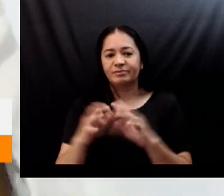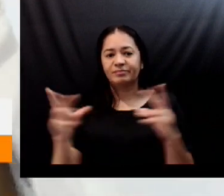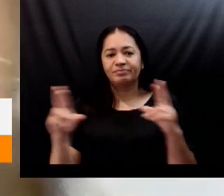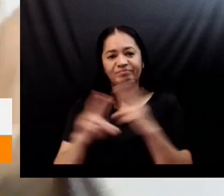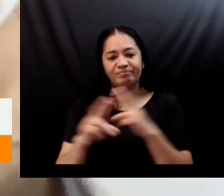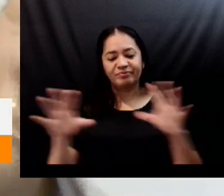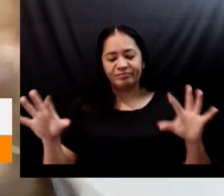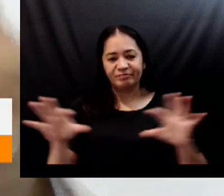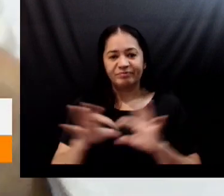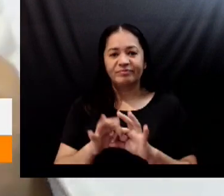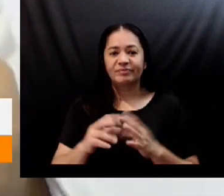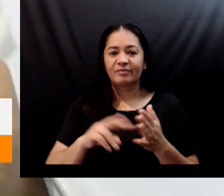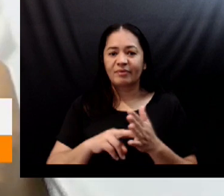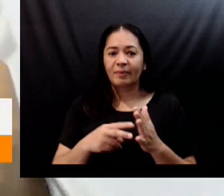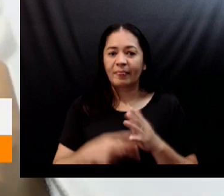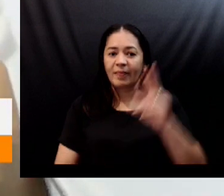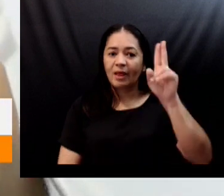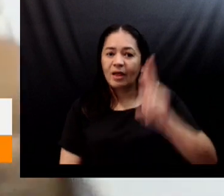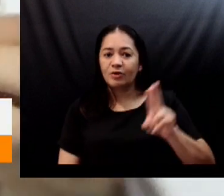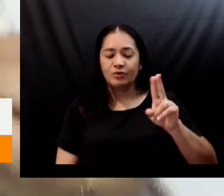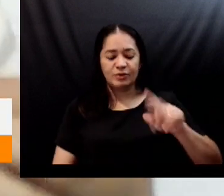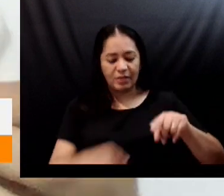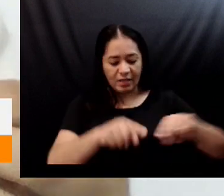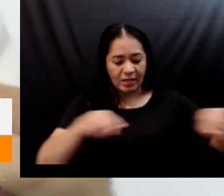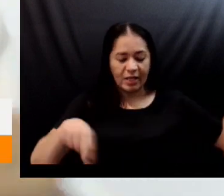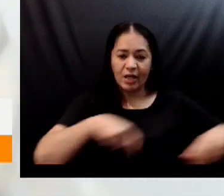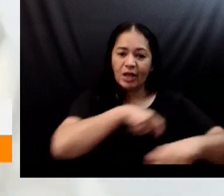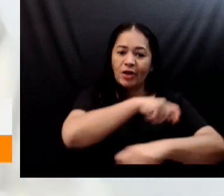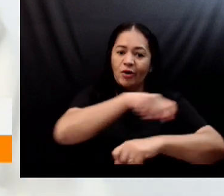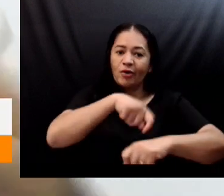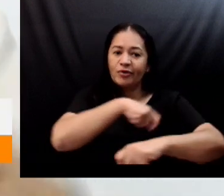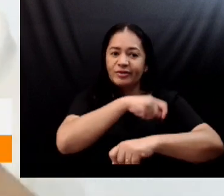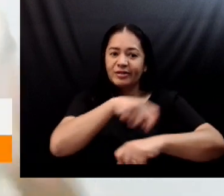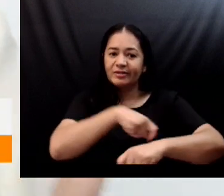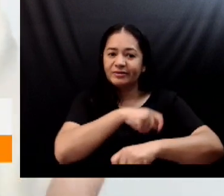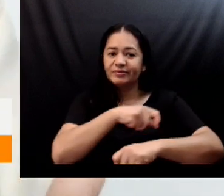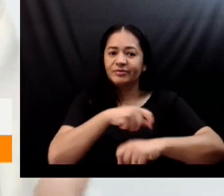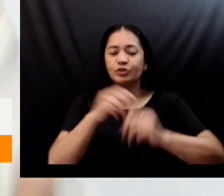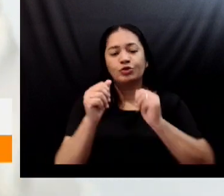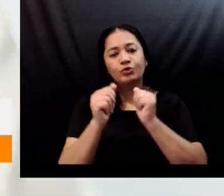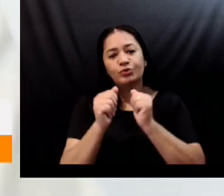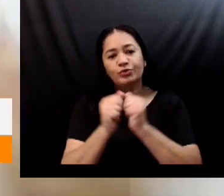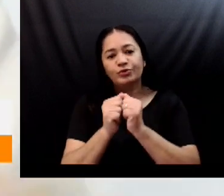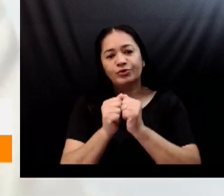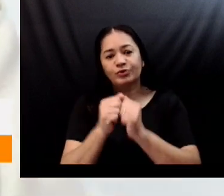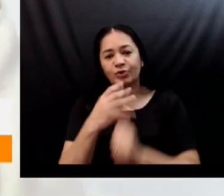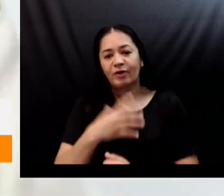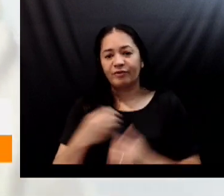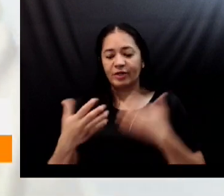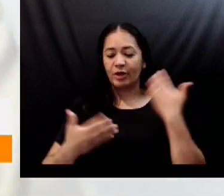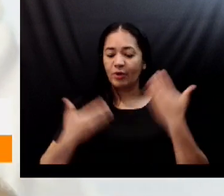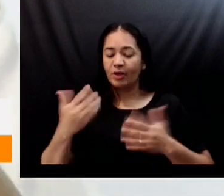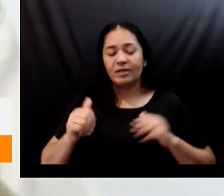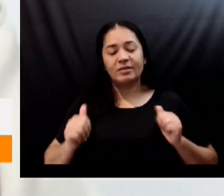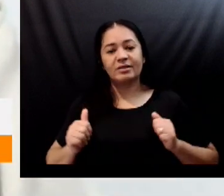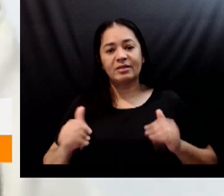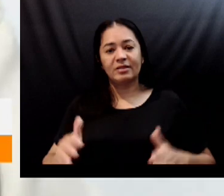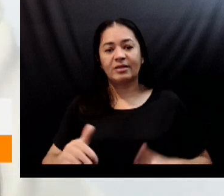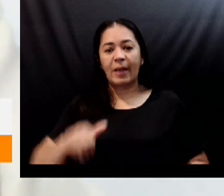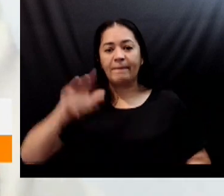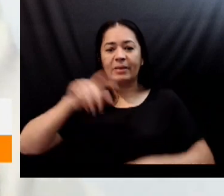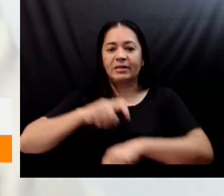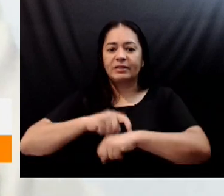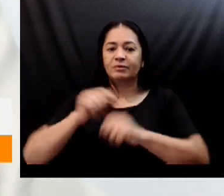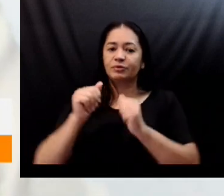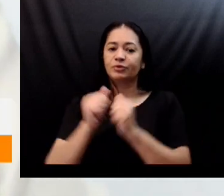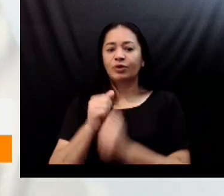a usar a cozinha, o cozinhar como um lazer ativo, e teve mais tempo com a filha, enfim, era